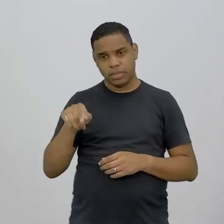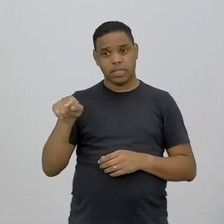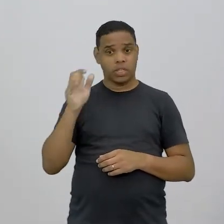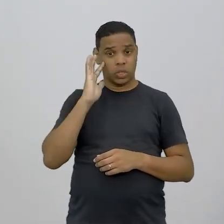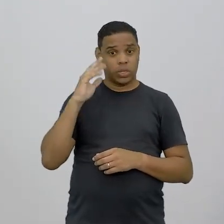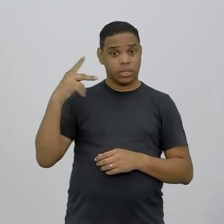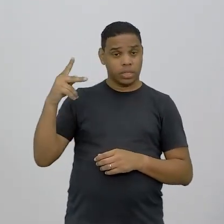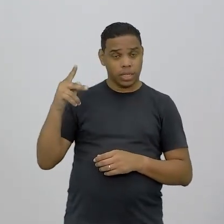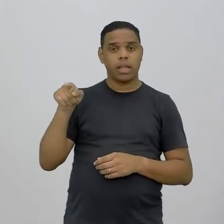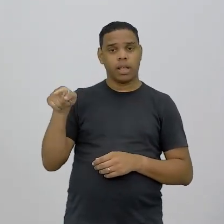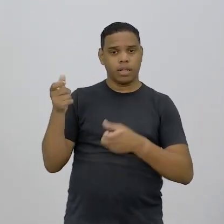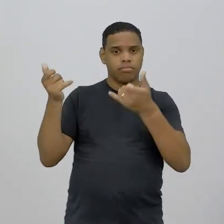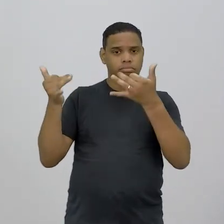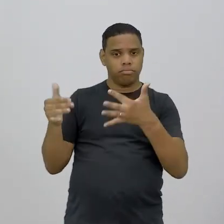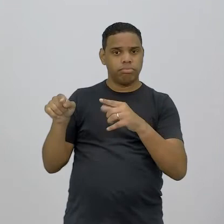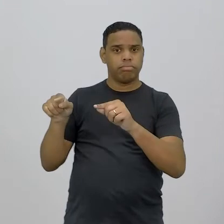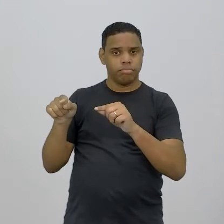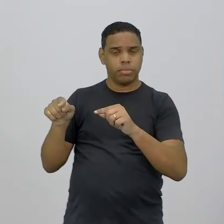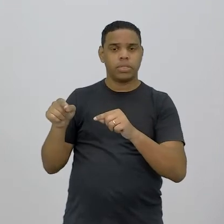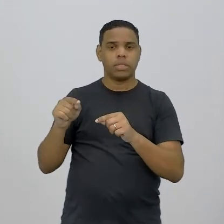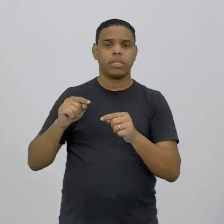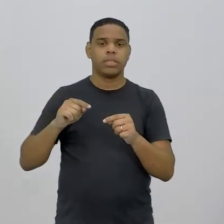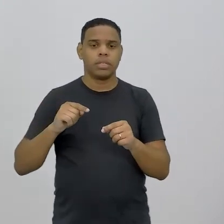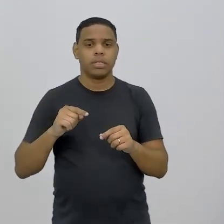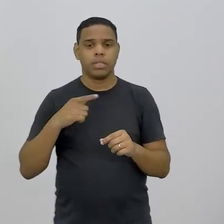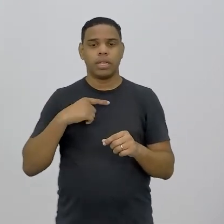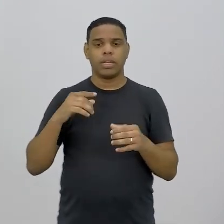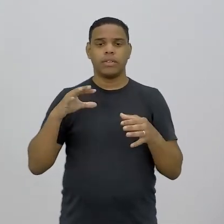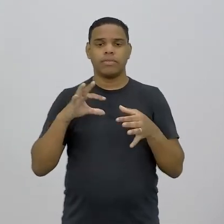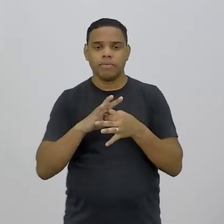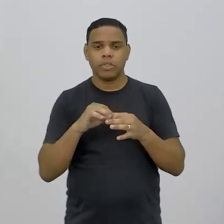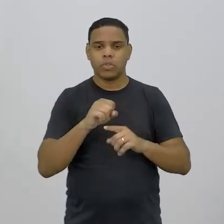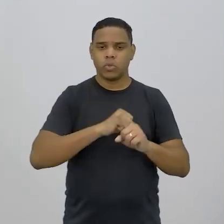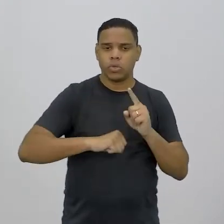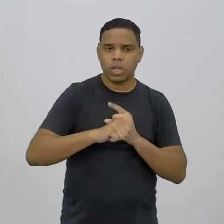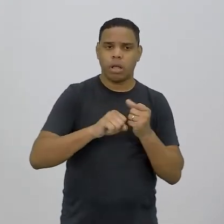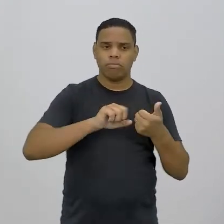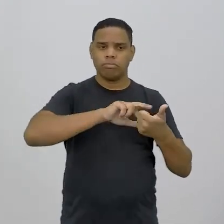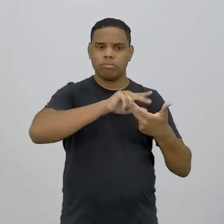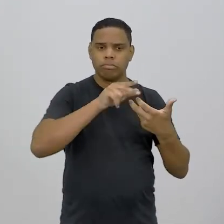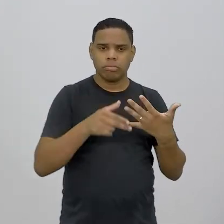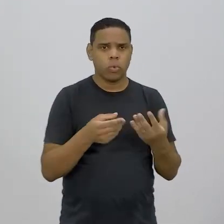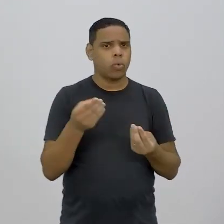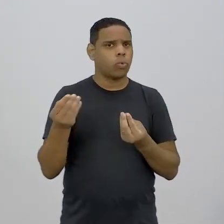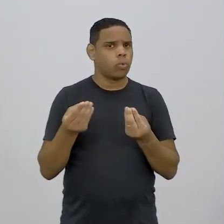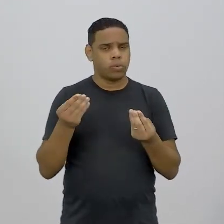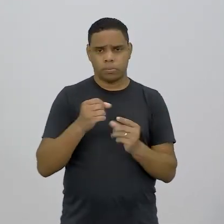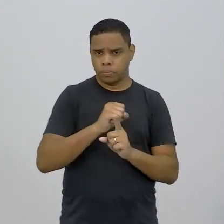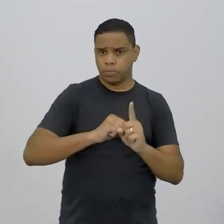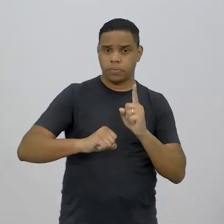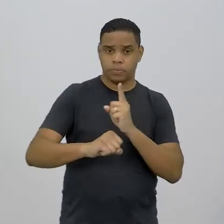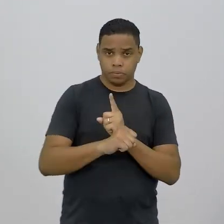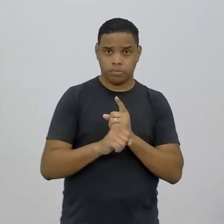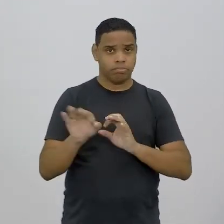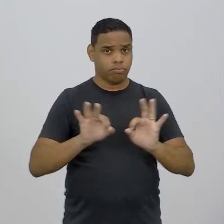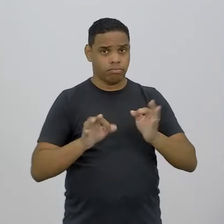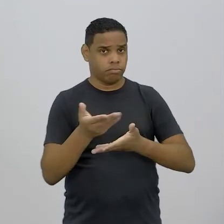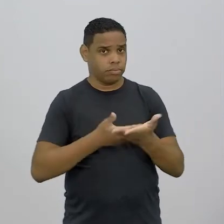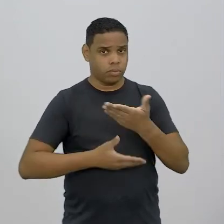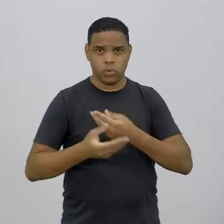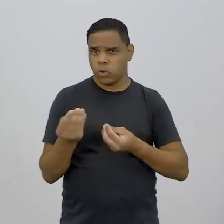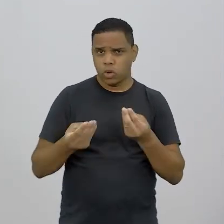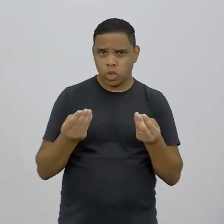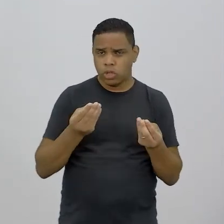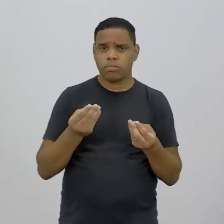Durkheim, ele fala de tipos de vínculos sociais, né? Ou seja, como que uma sociedade se organiza, a partir